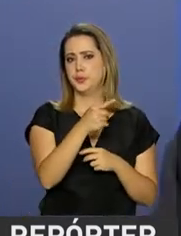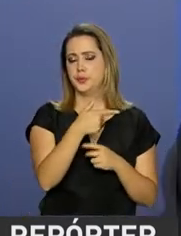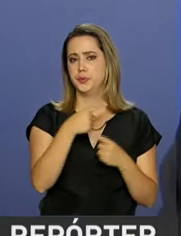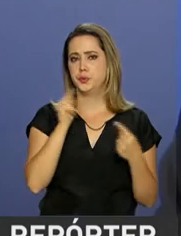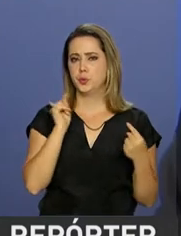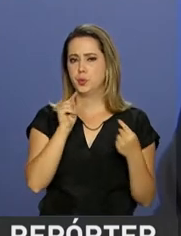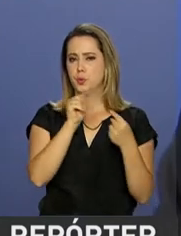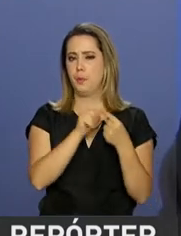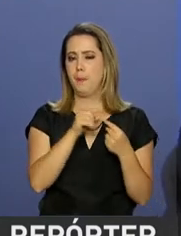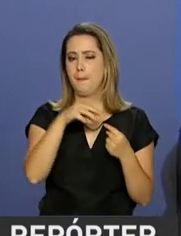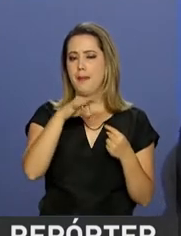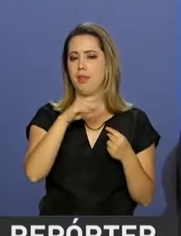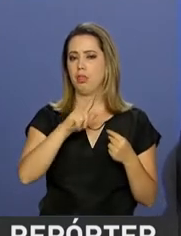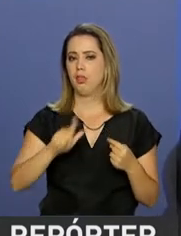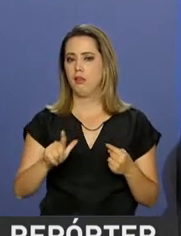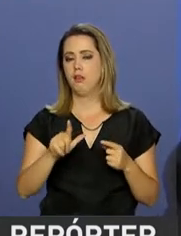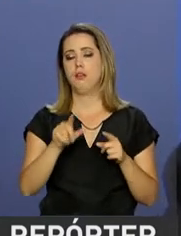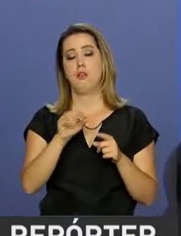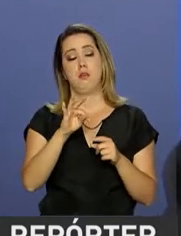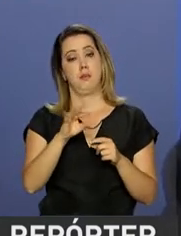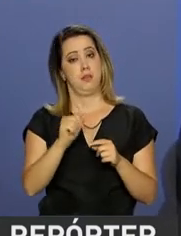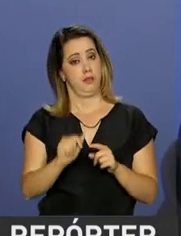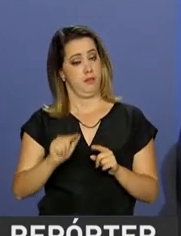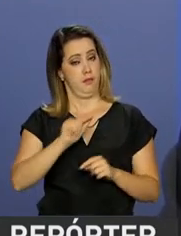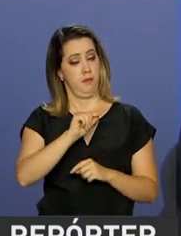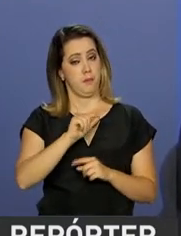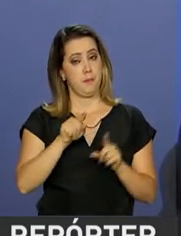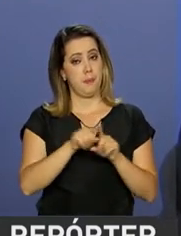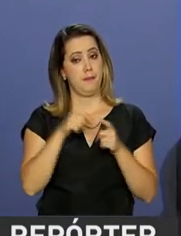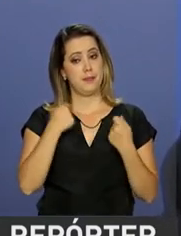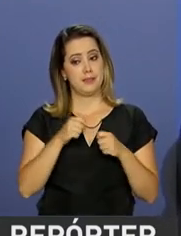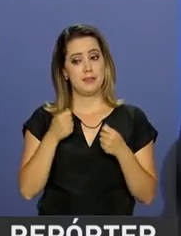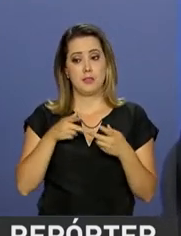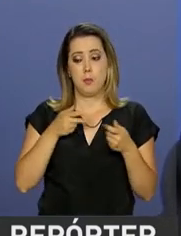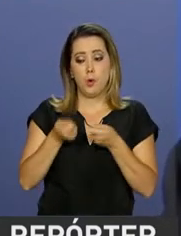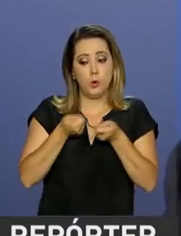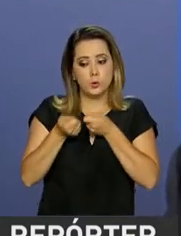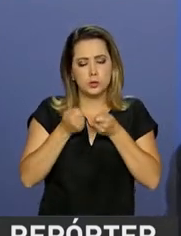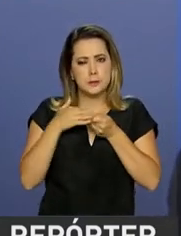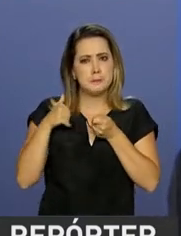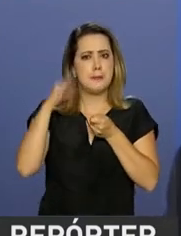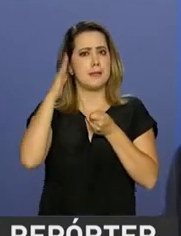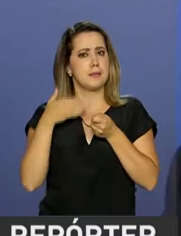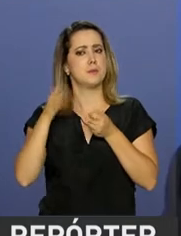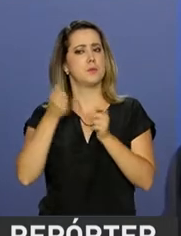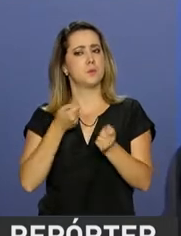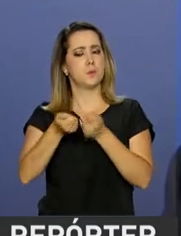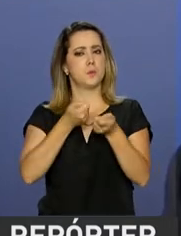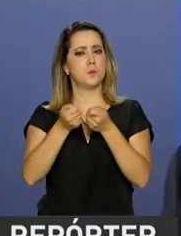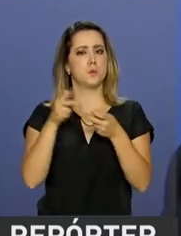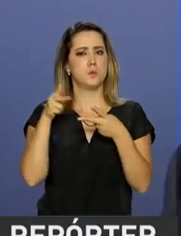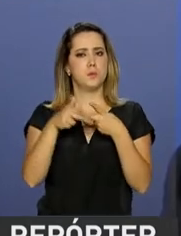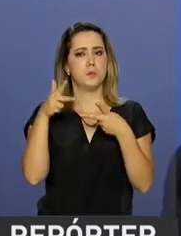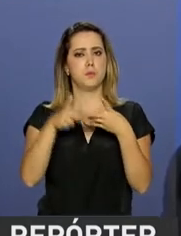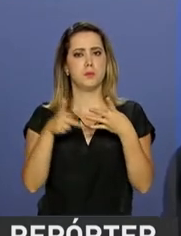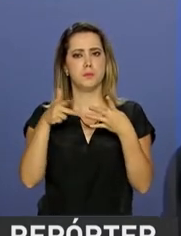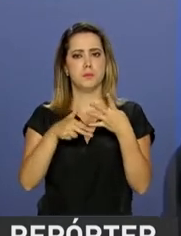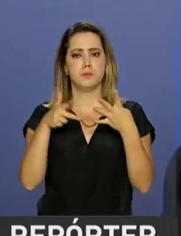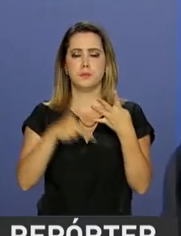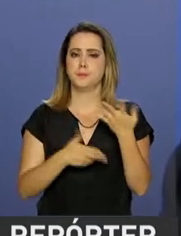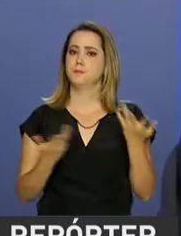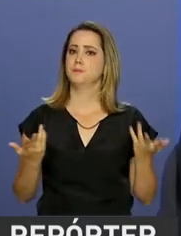2017 18 vamos ter que trabalhar com restrições muito severas de despesa